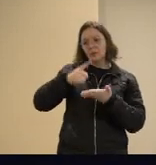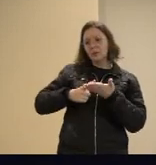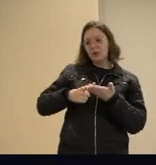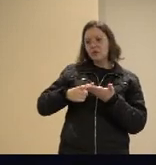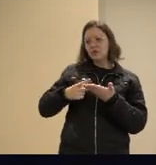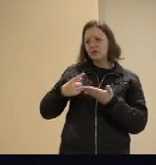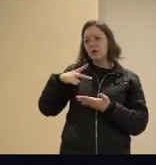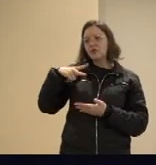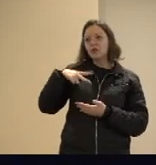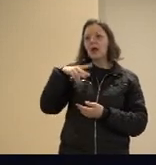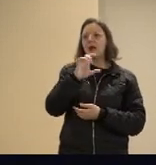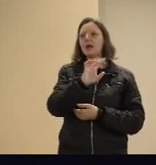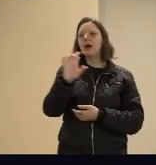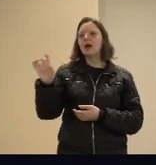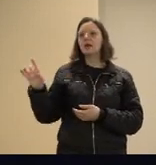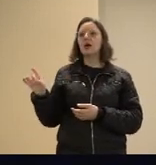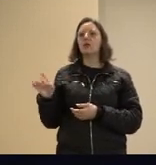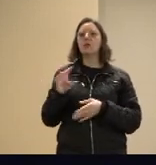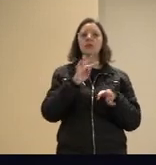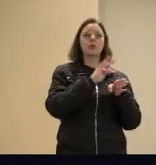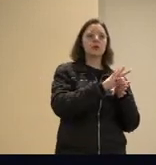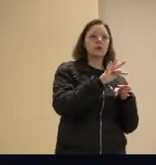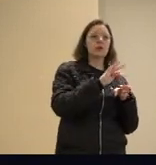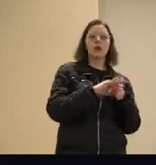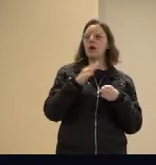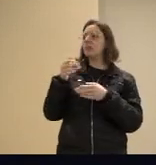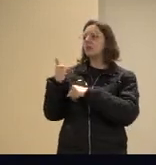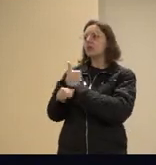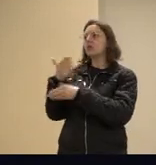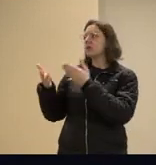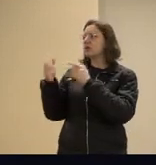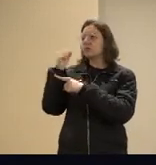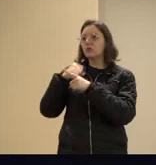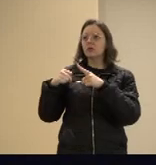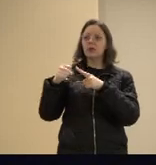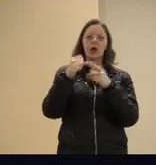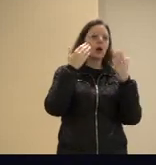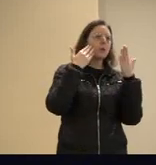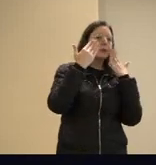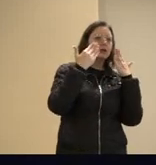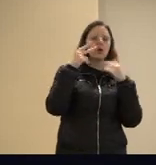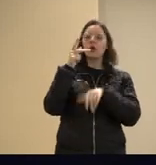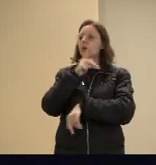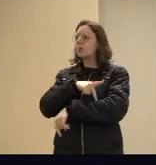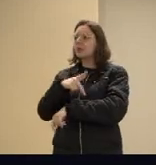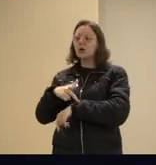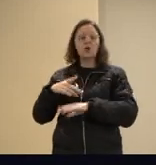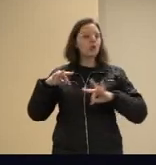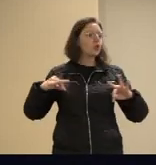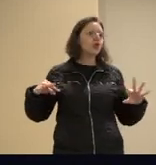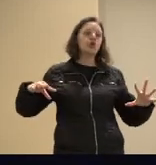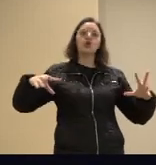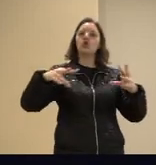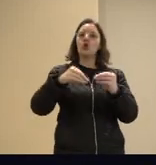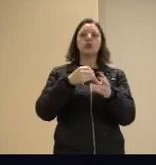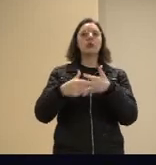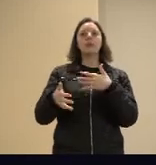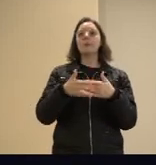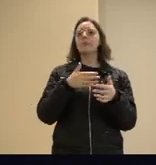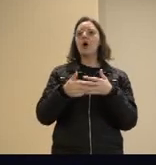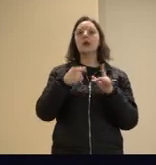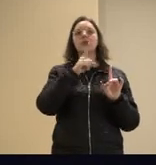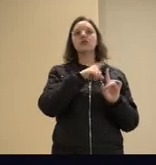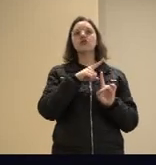um. De conselheiros tutelares a assistente social, de psicólogos a pedagogos. Não importa o nível ou o